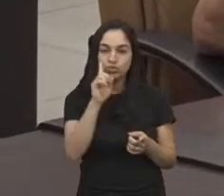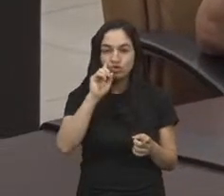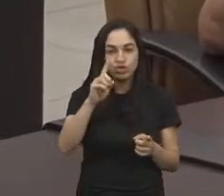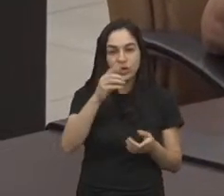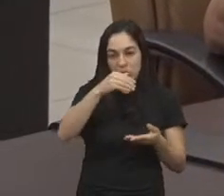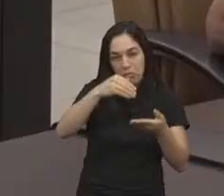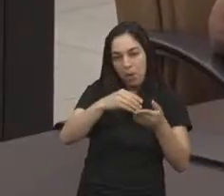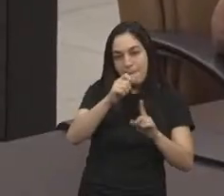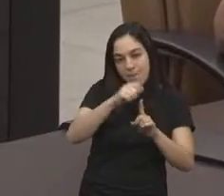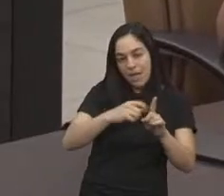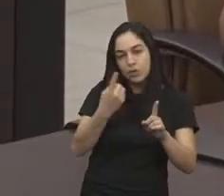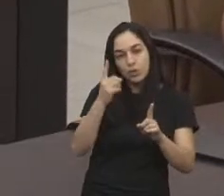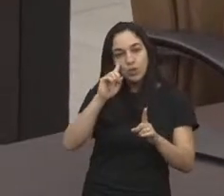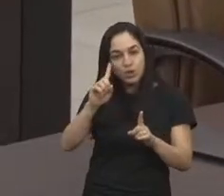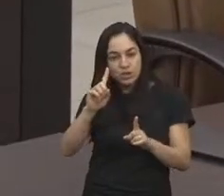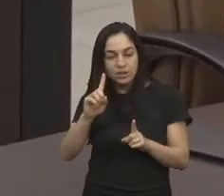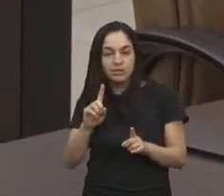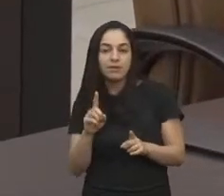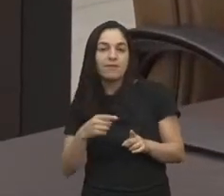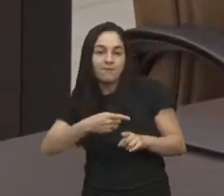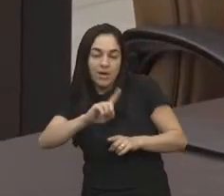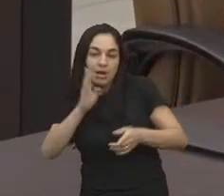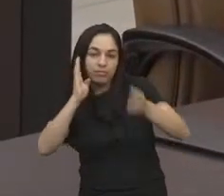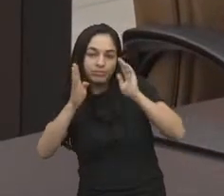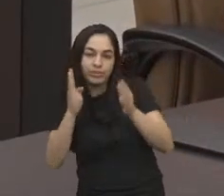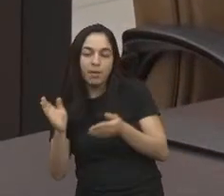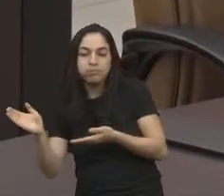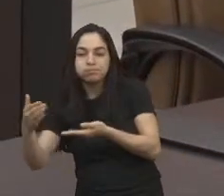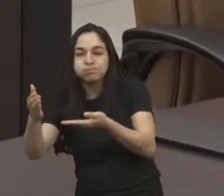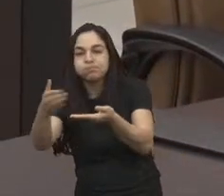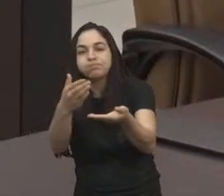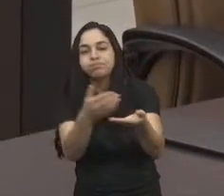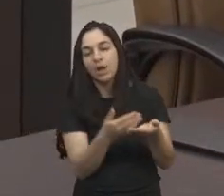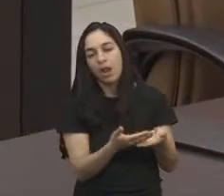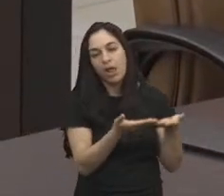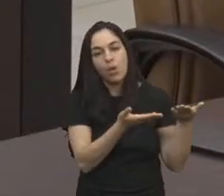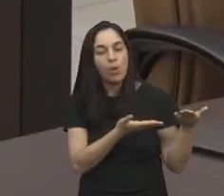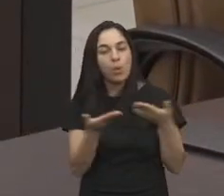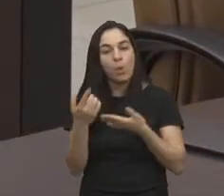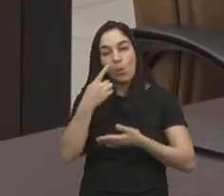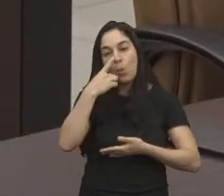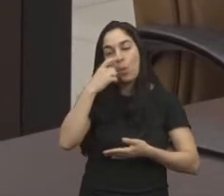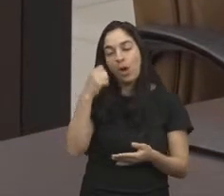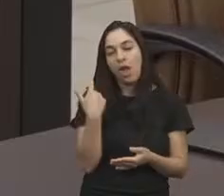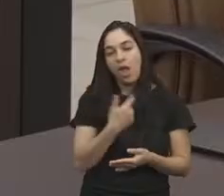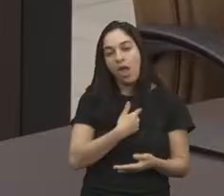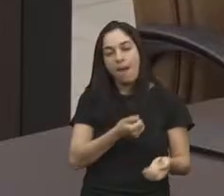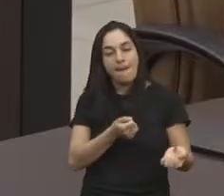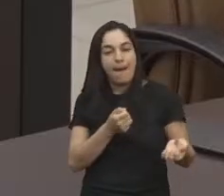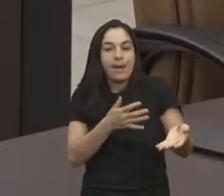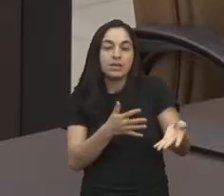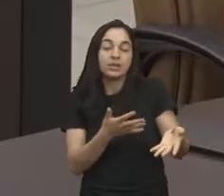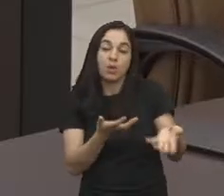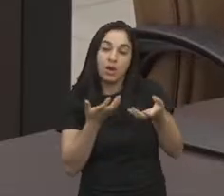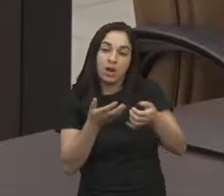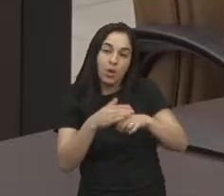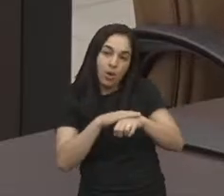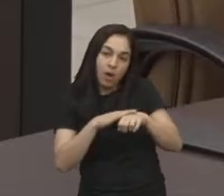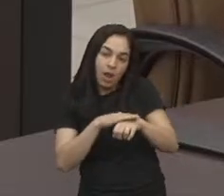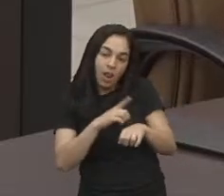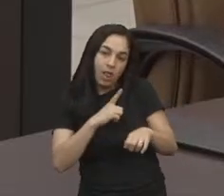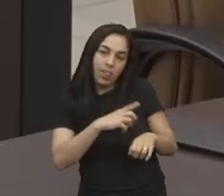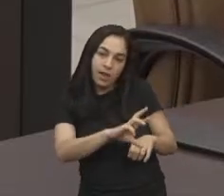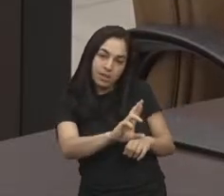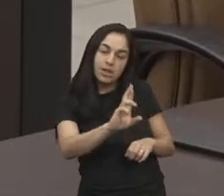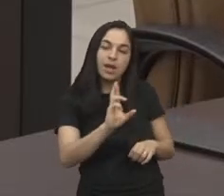comunidade, pessoas carentes, que têm sua dificuldade. Então, a gente poder levar esse plano de ação, eu queria depois receber essa resposta